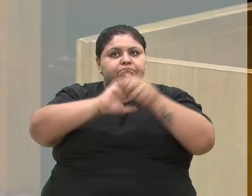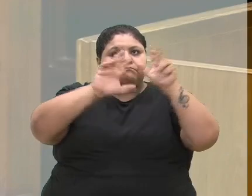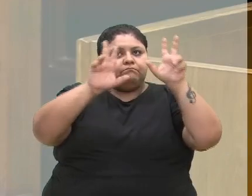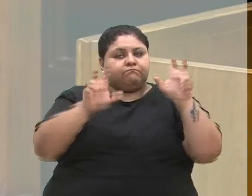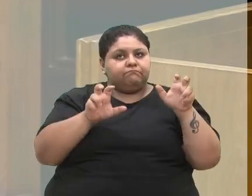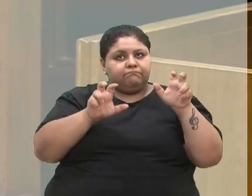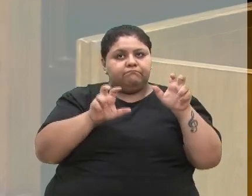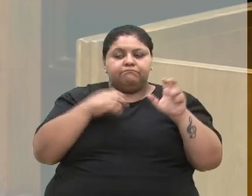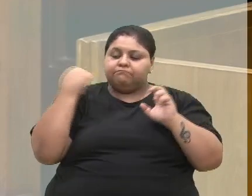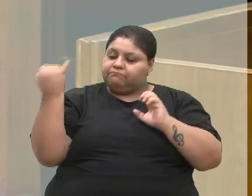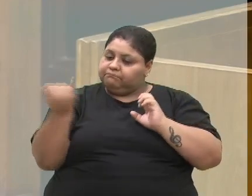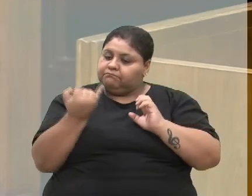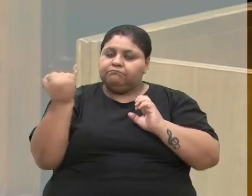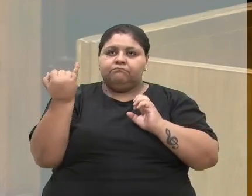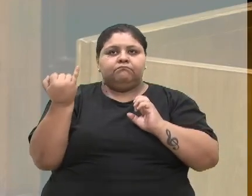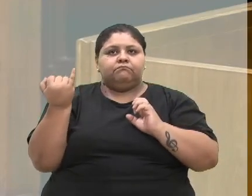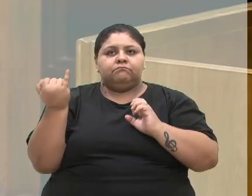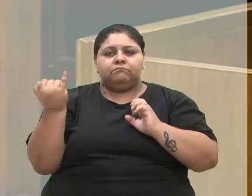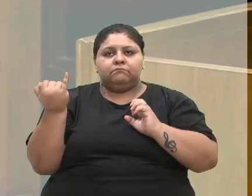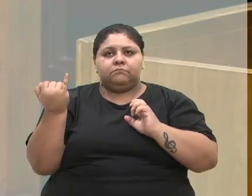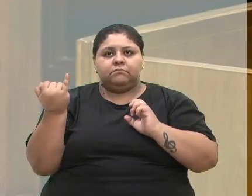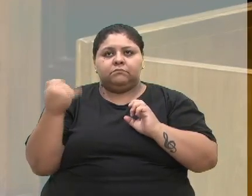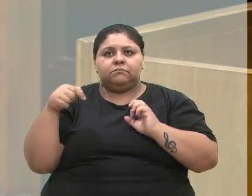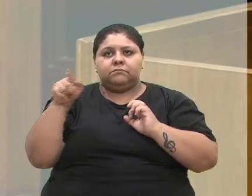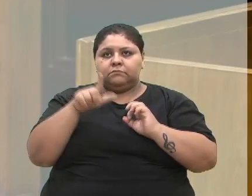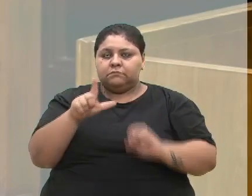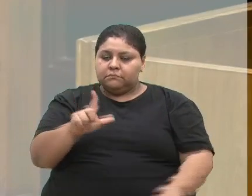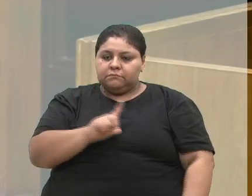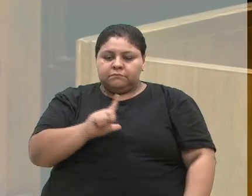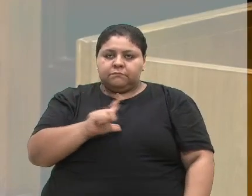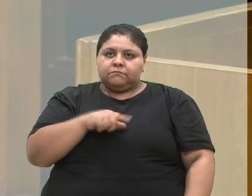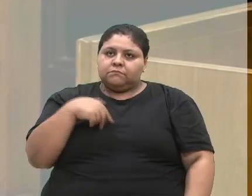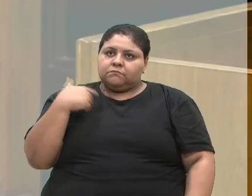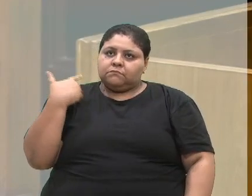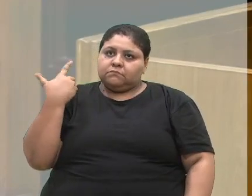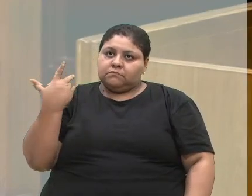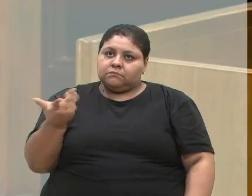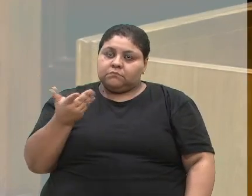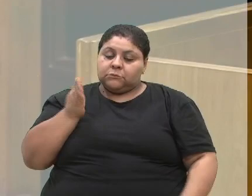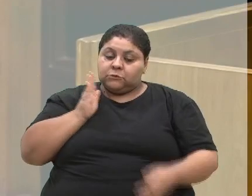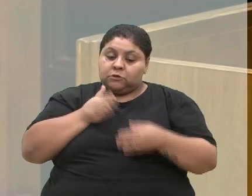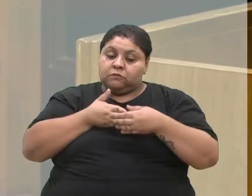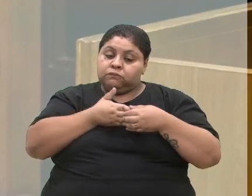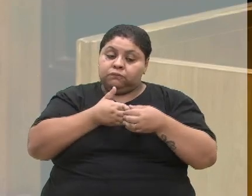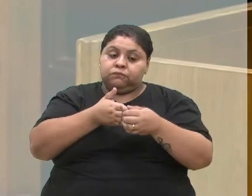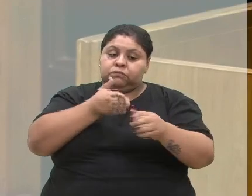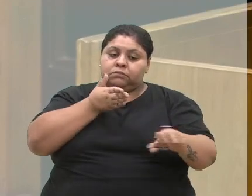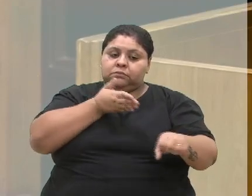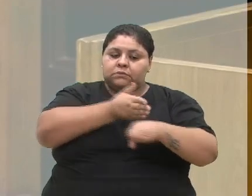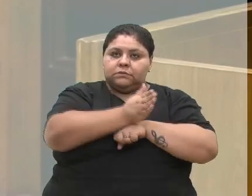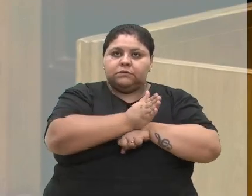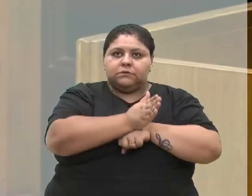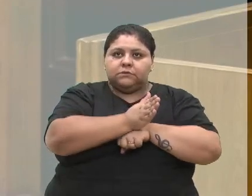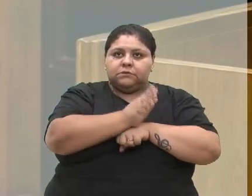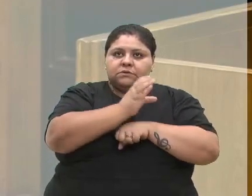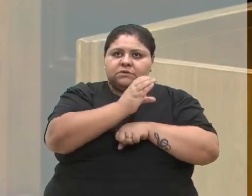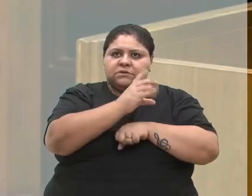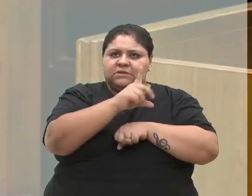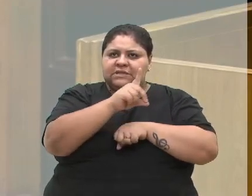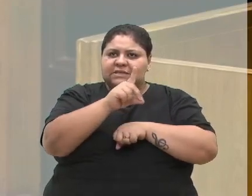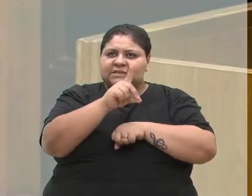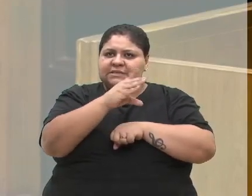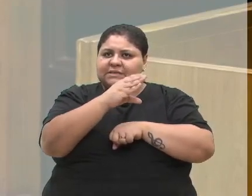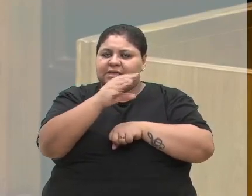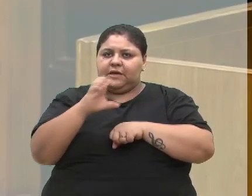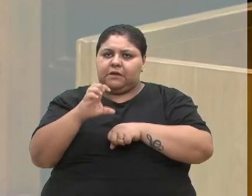é importantíssimo. Então, a gente tem acompanhado a participação da ADCE, inclusive em muitos